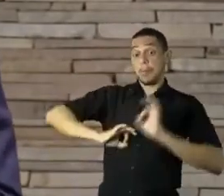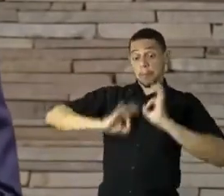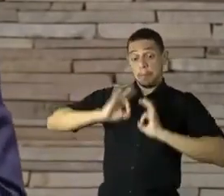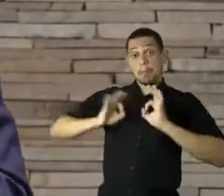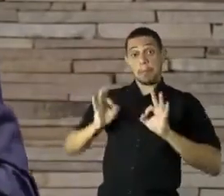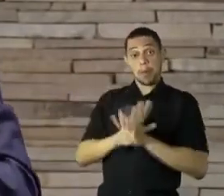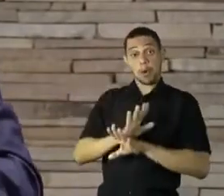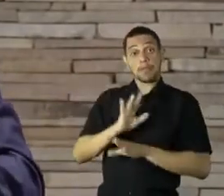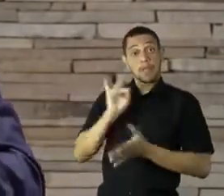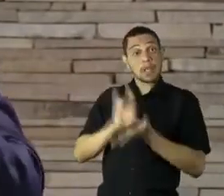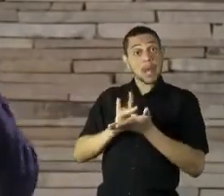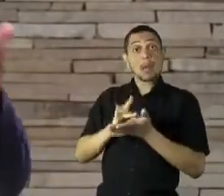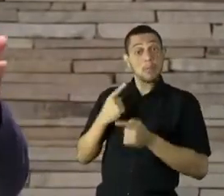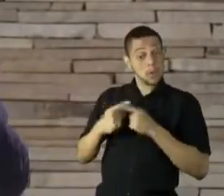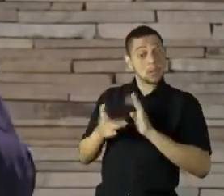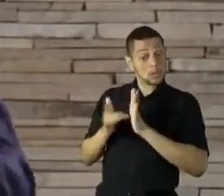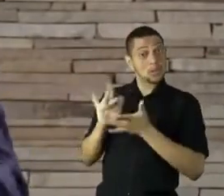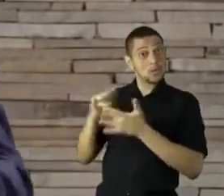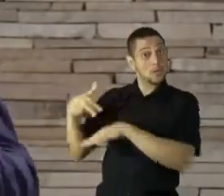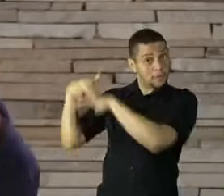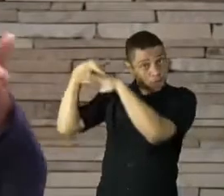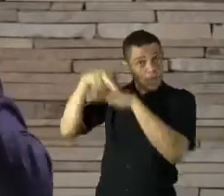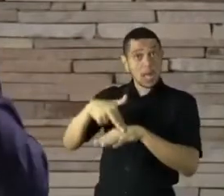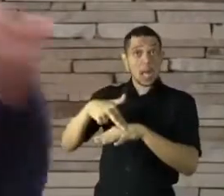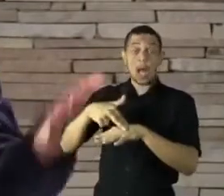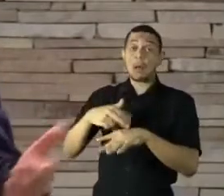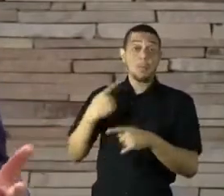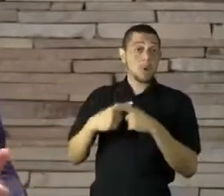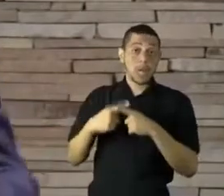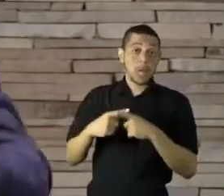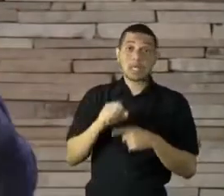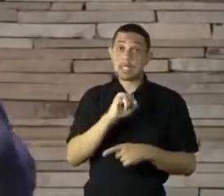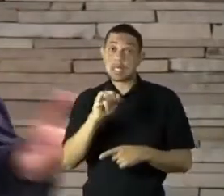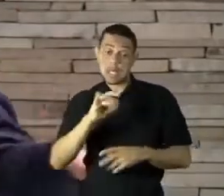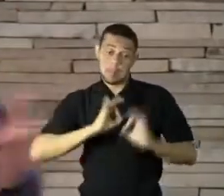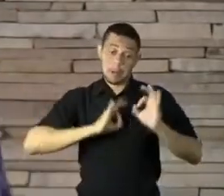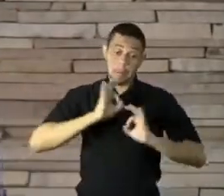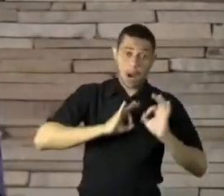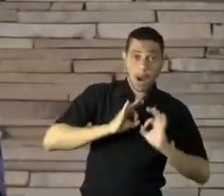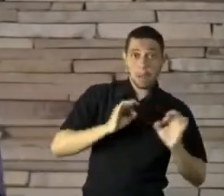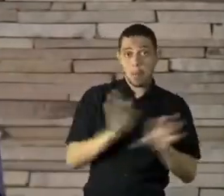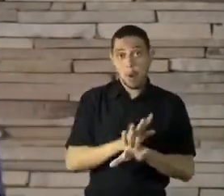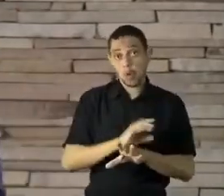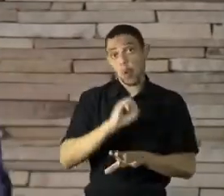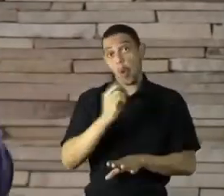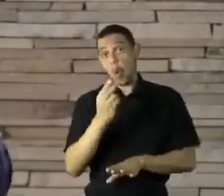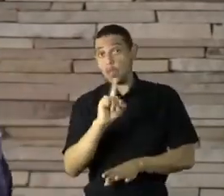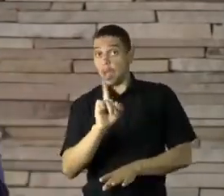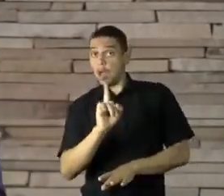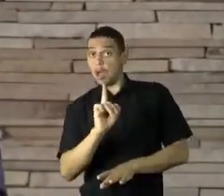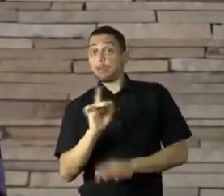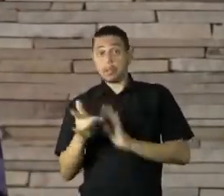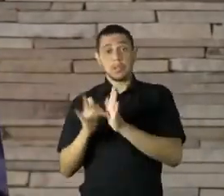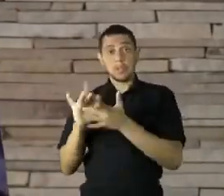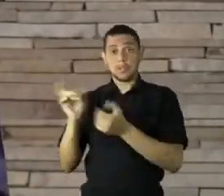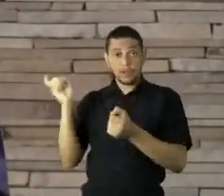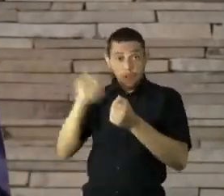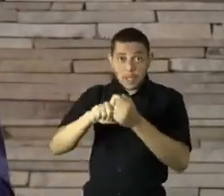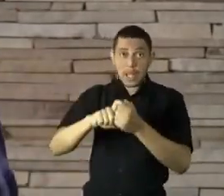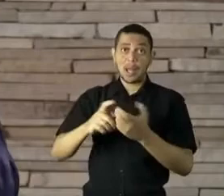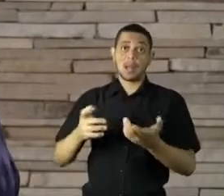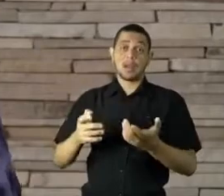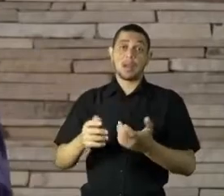voltar ES se você preparado não estando eu preparado ou não ele vai voltar porque tudo que ele